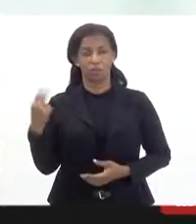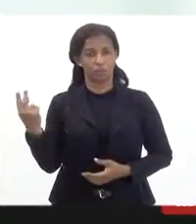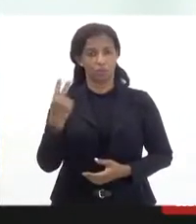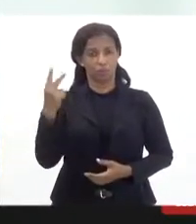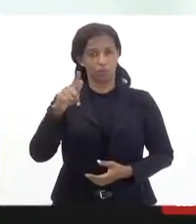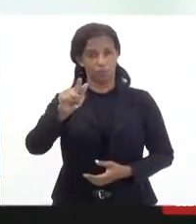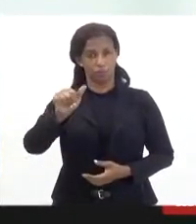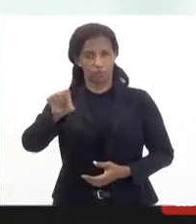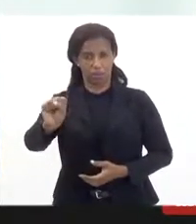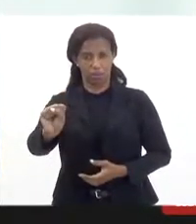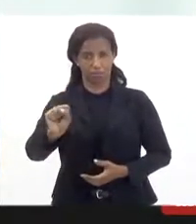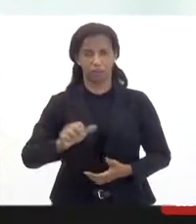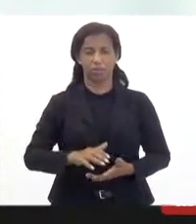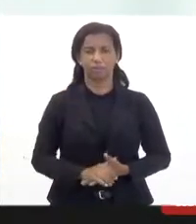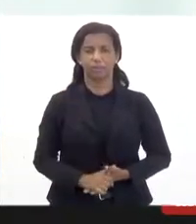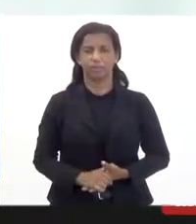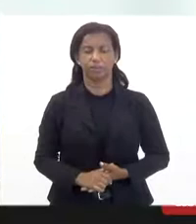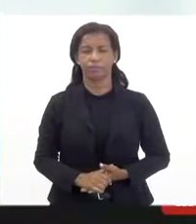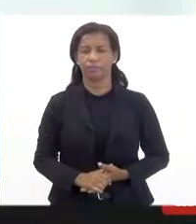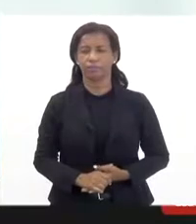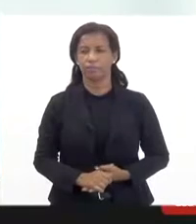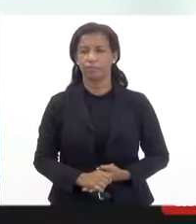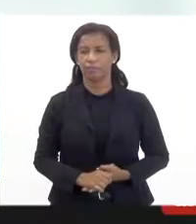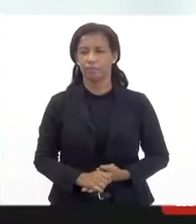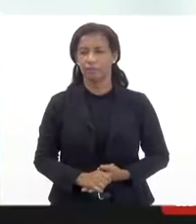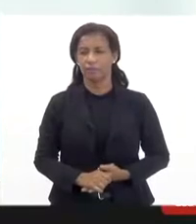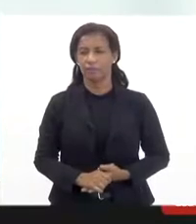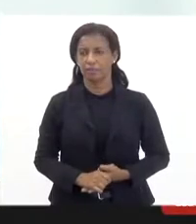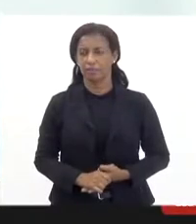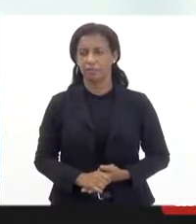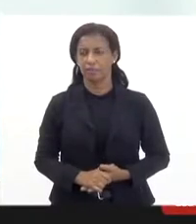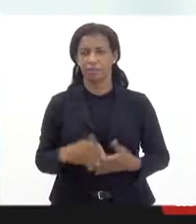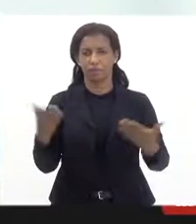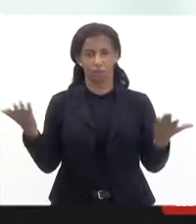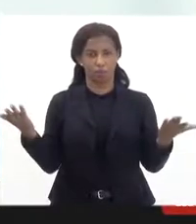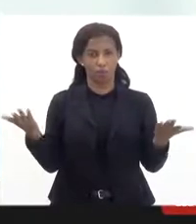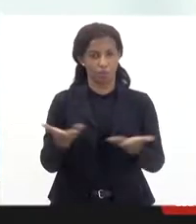petróleo. Commodity, hoje,